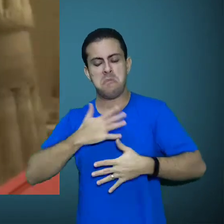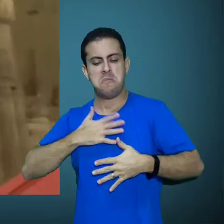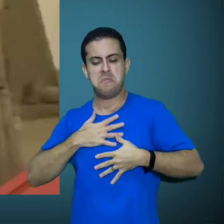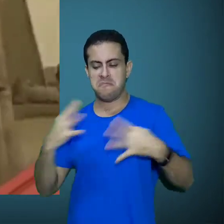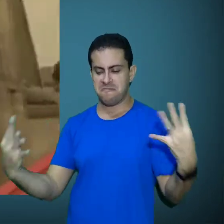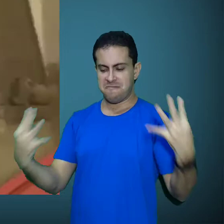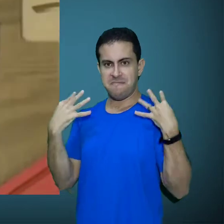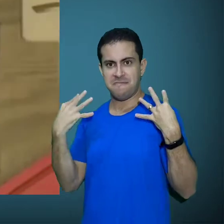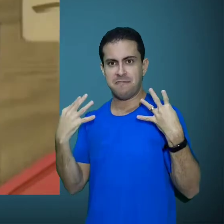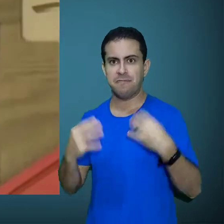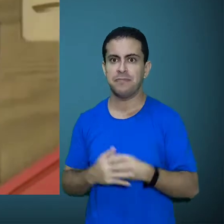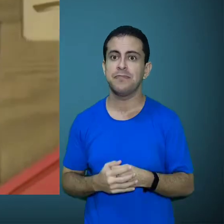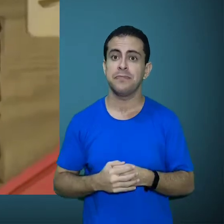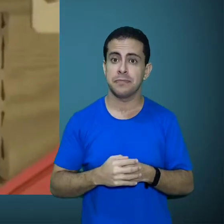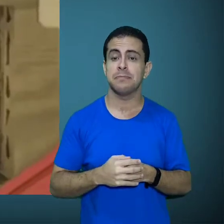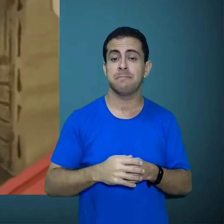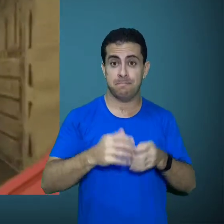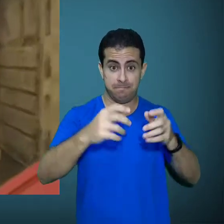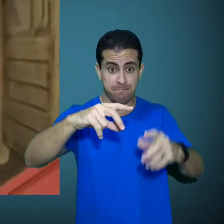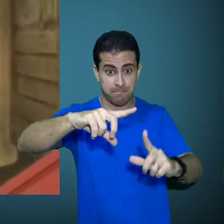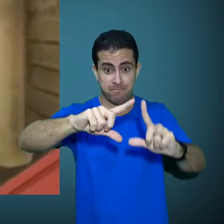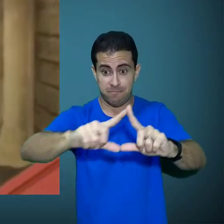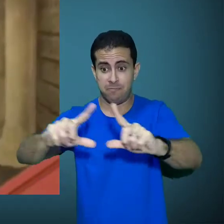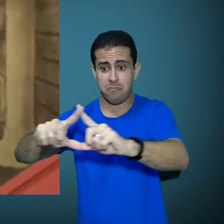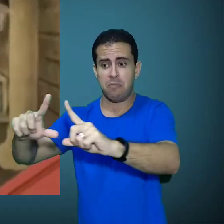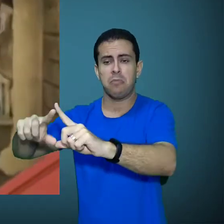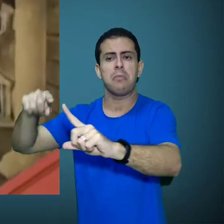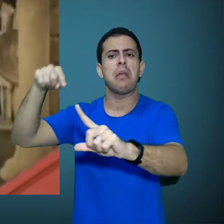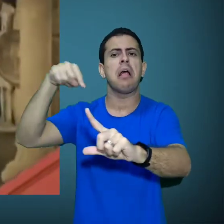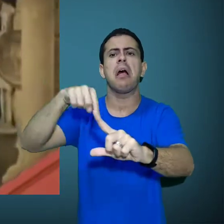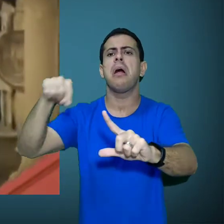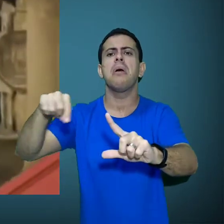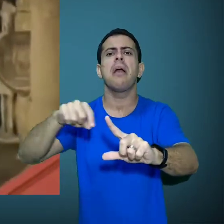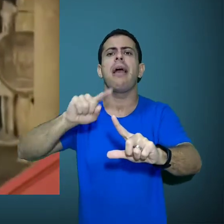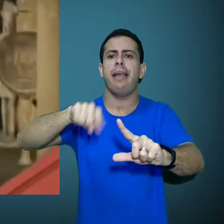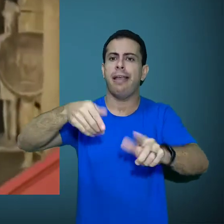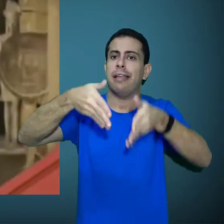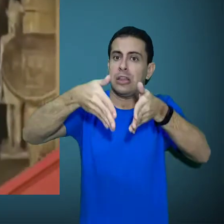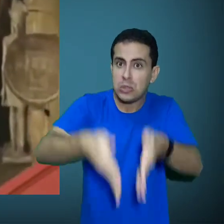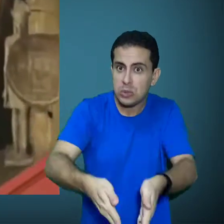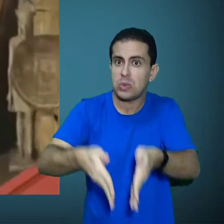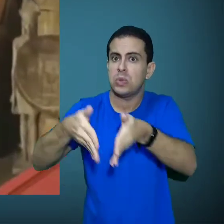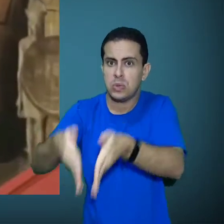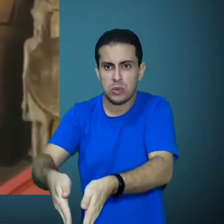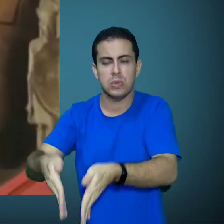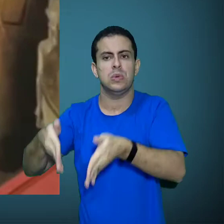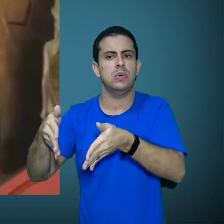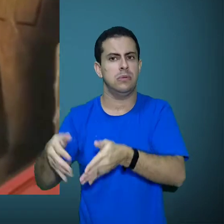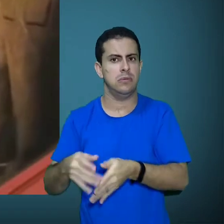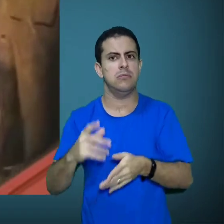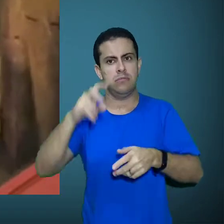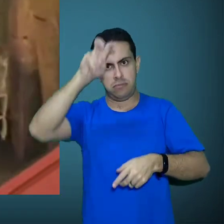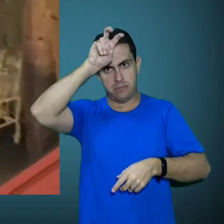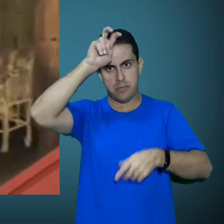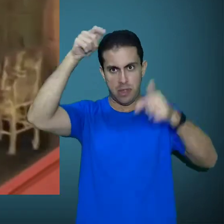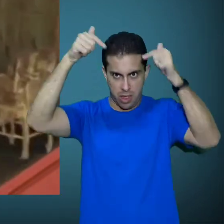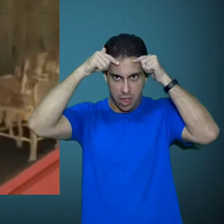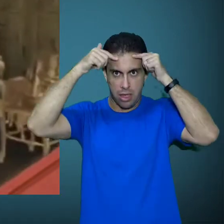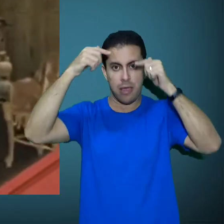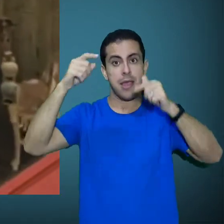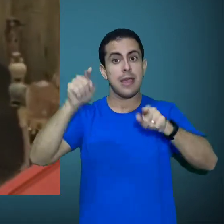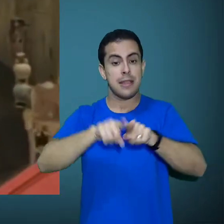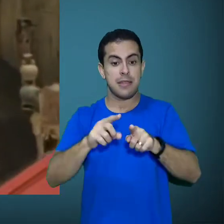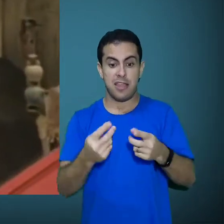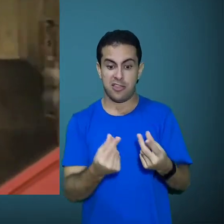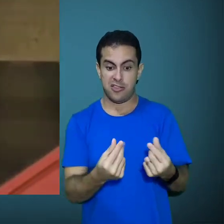mesmos. As pirâmides eram grandes túmulos construídos para os faraós e eram cheias de objetos valiosos. Isso porque